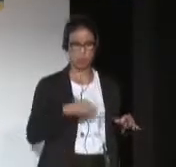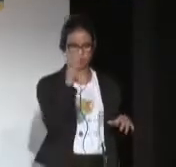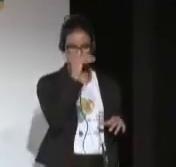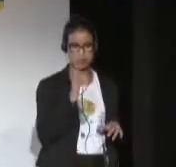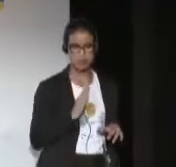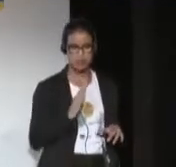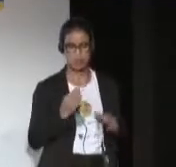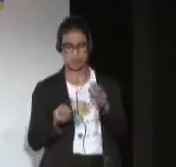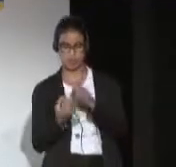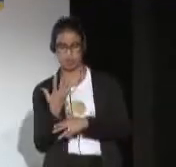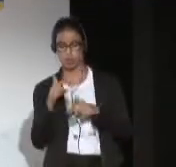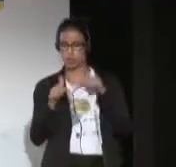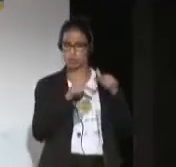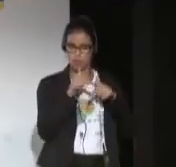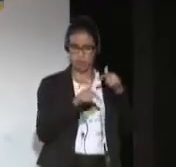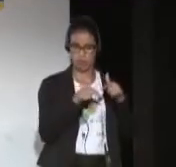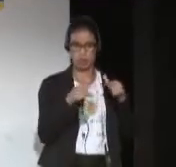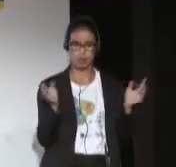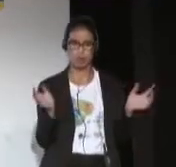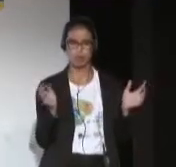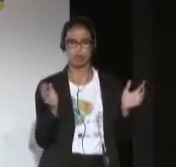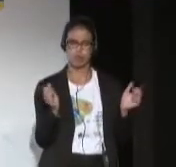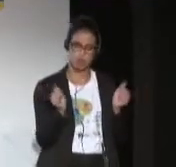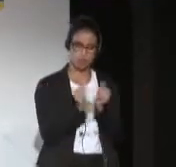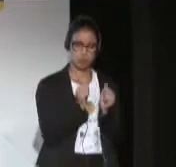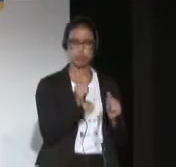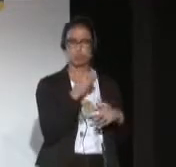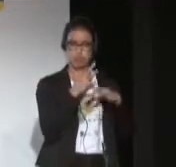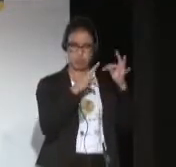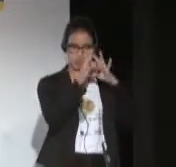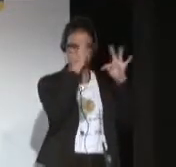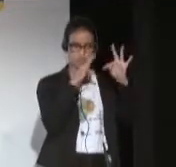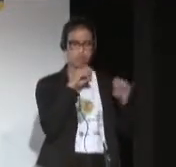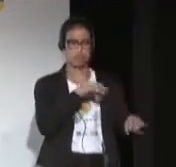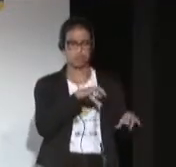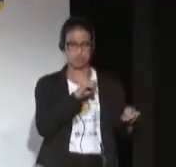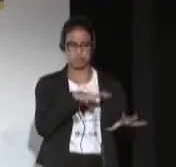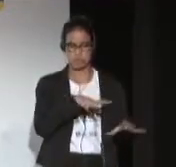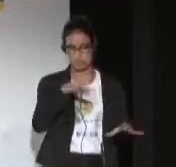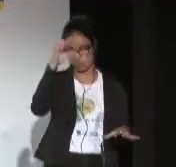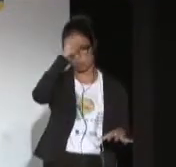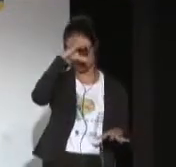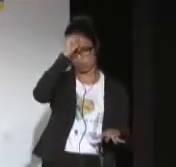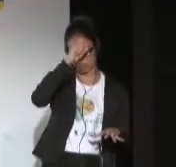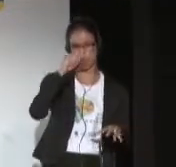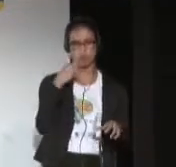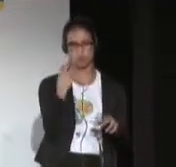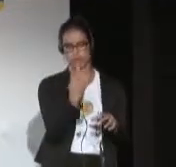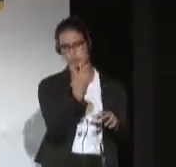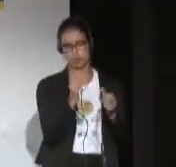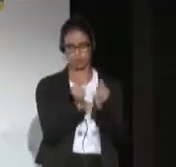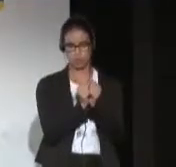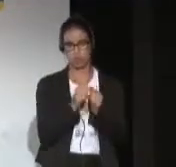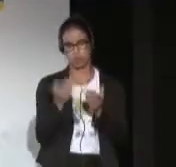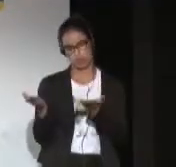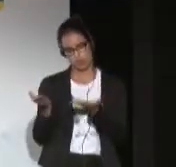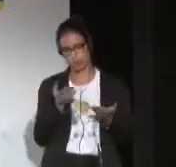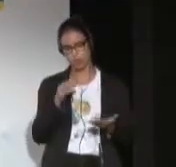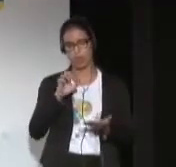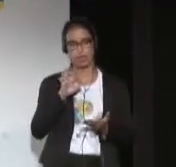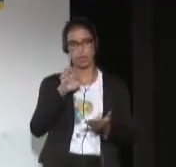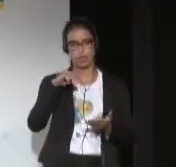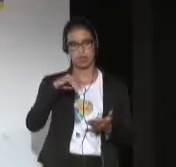trabalhos conectando tecnologia, ensino e aprendizagem. Venha ao palco Emílio Murano.